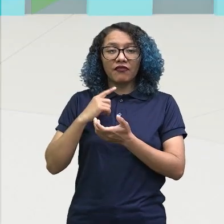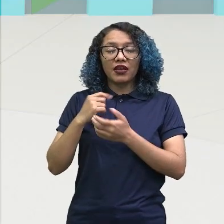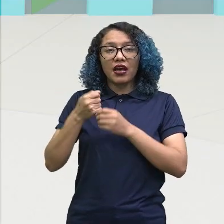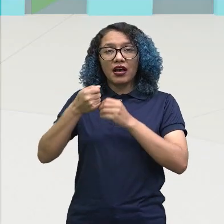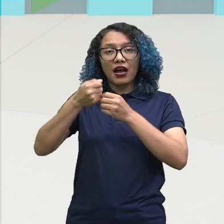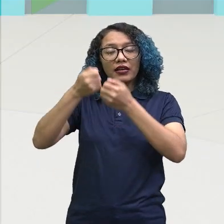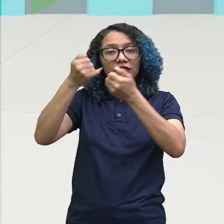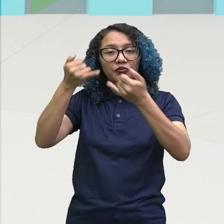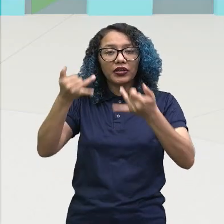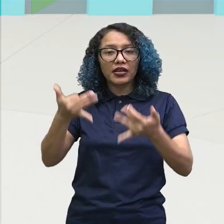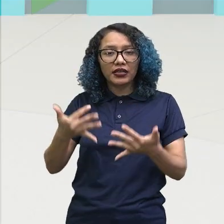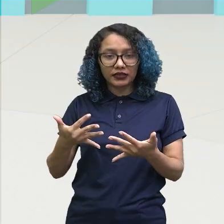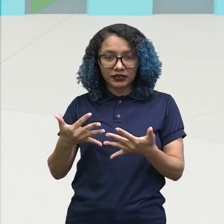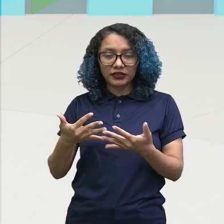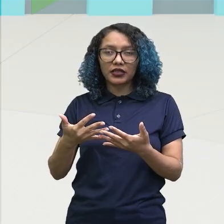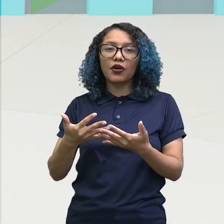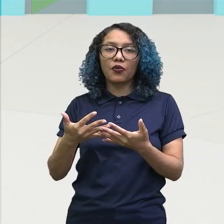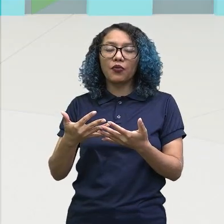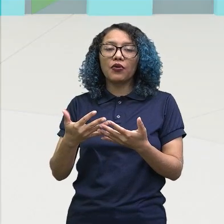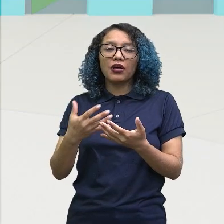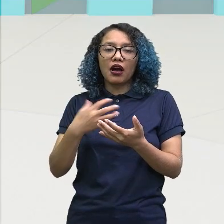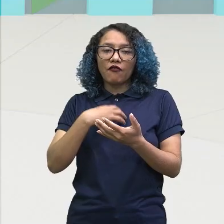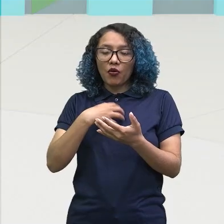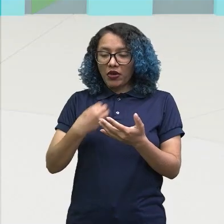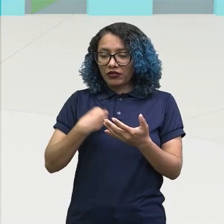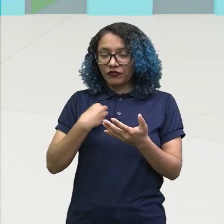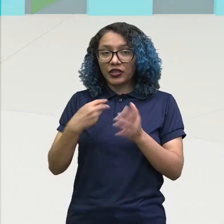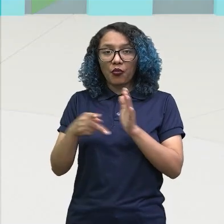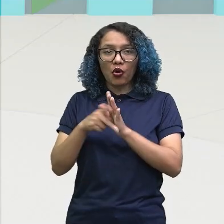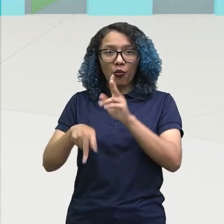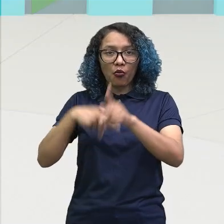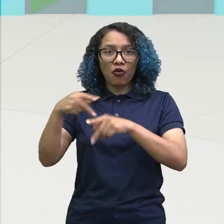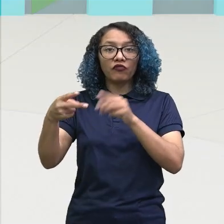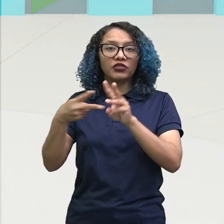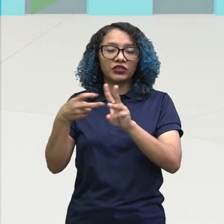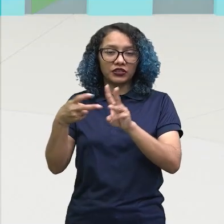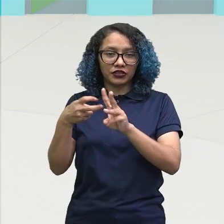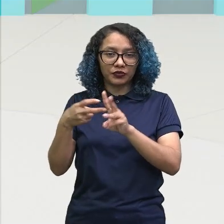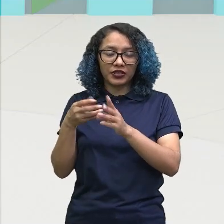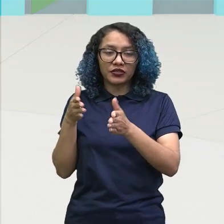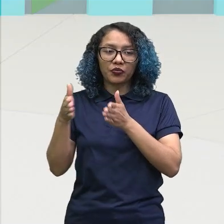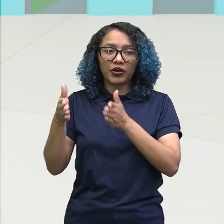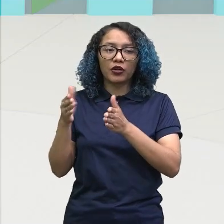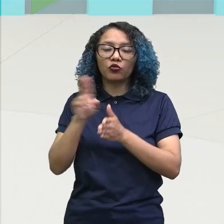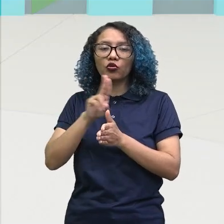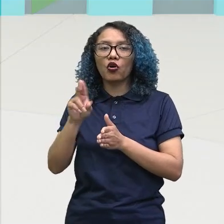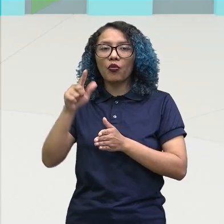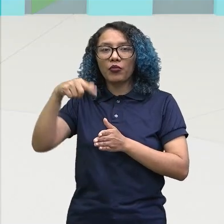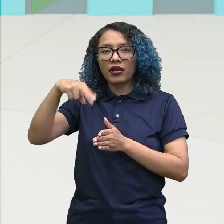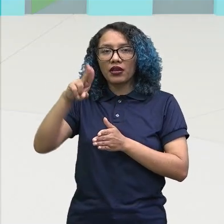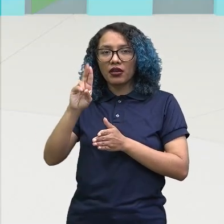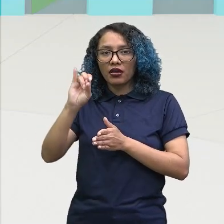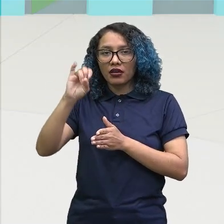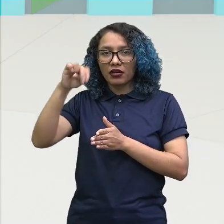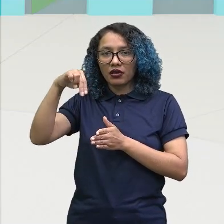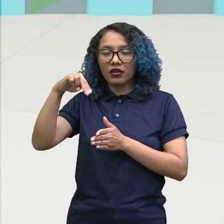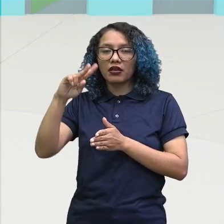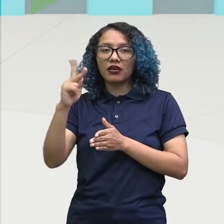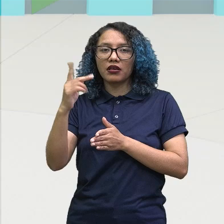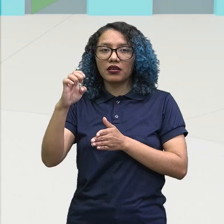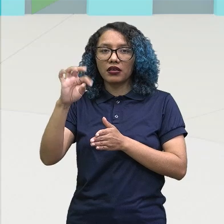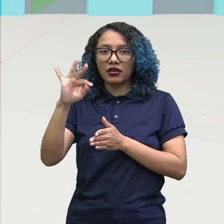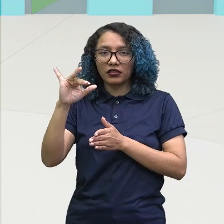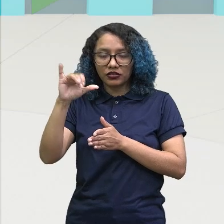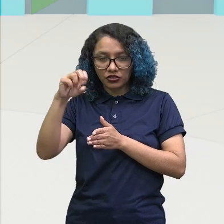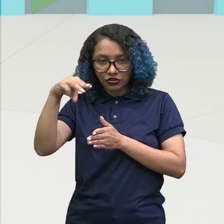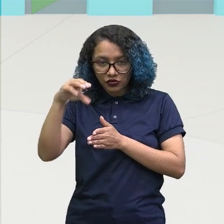como viviam os povos indígenas aqui no Brasil. Então, a gente vai chamar essa fase de quinhentismo. Os portugueses